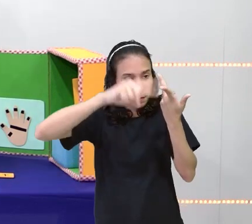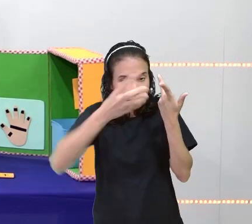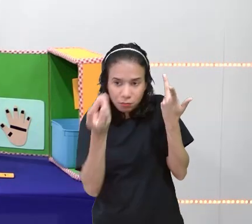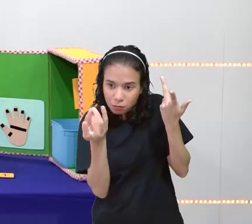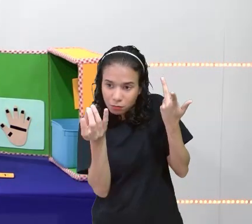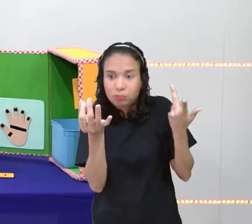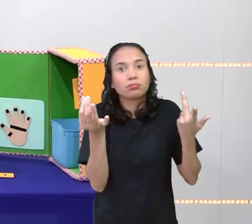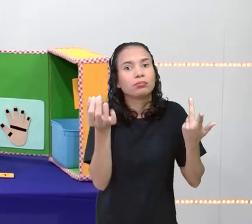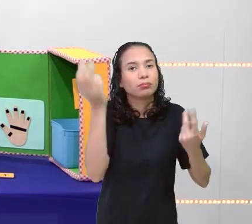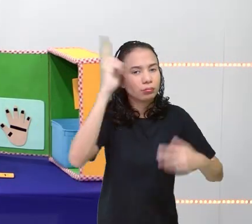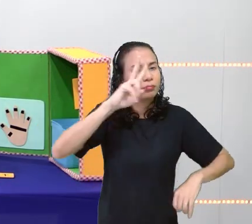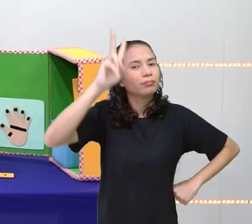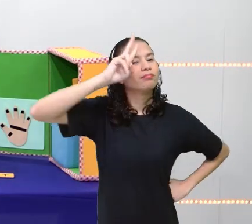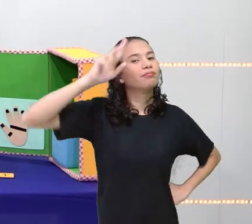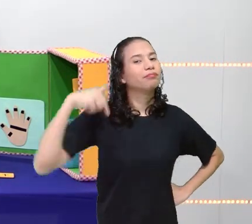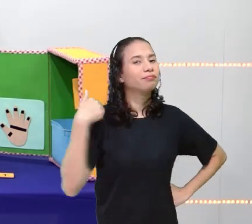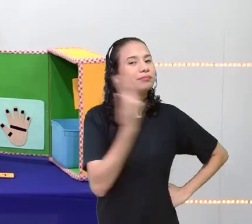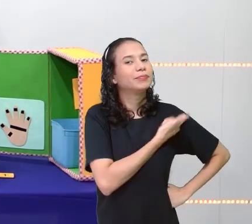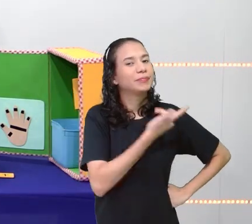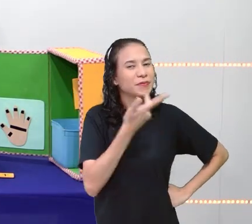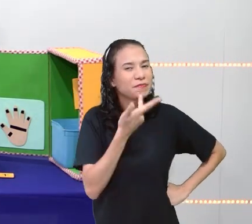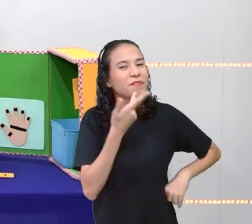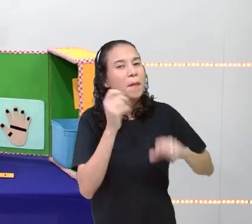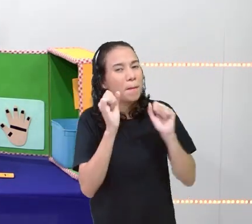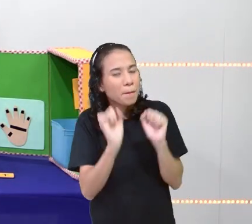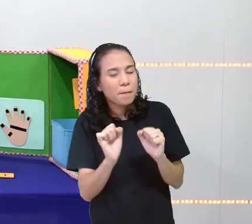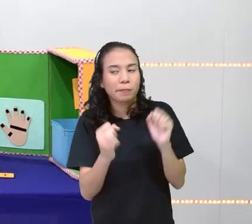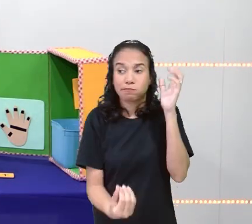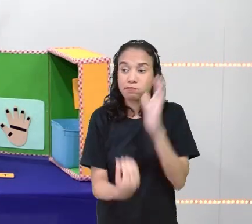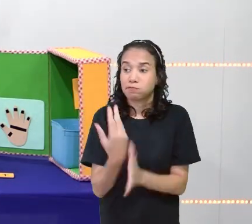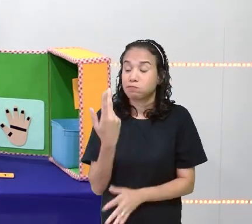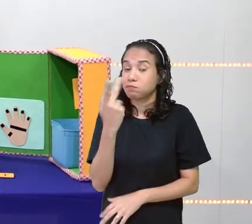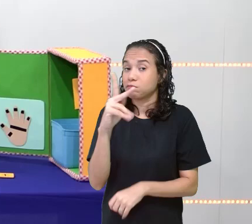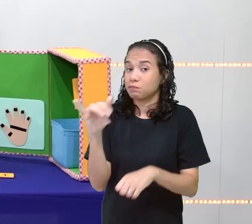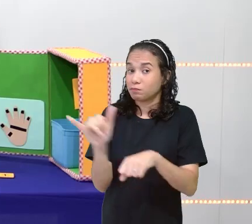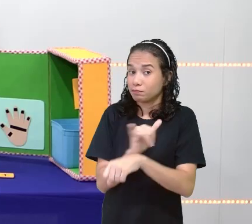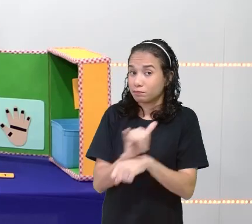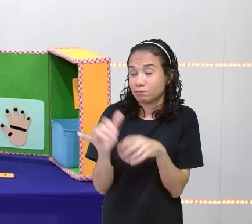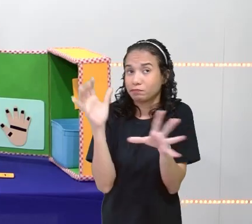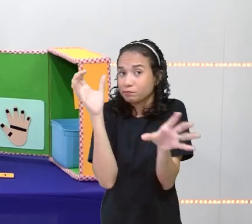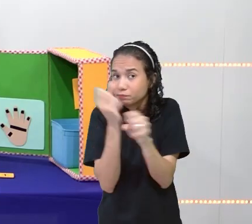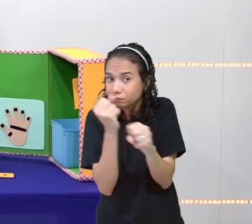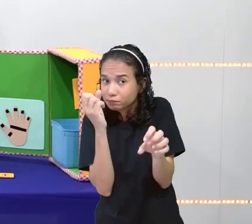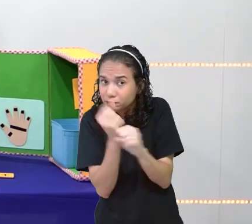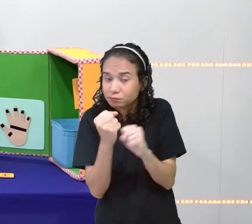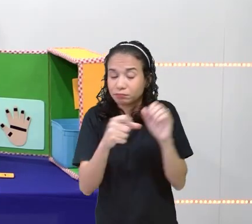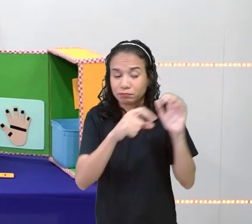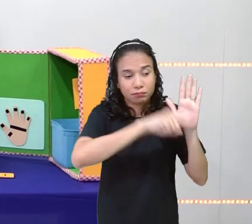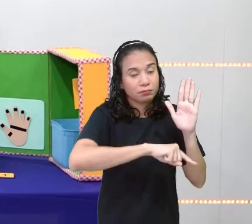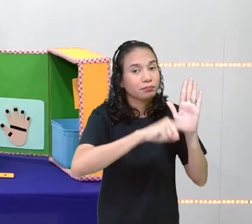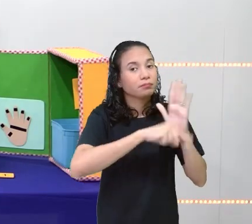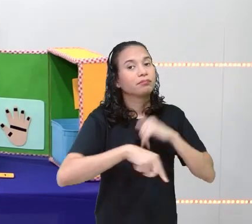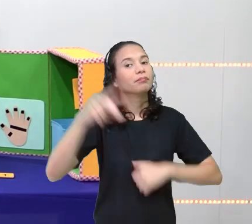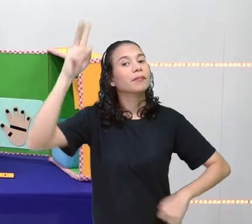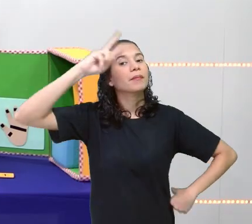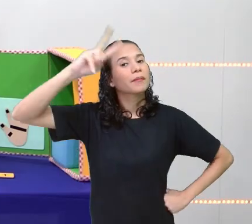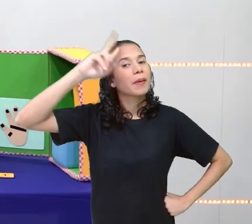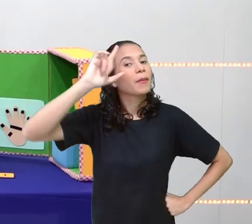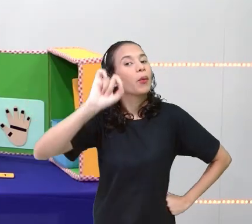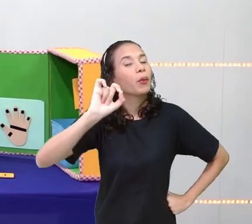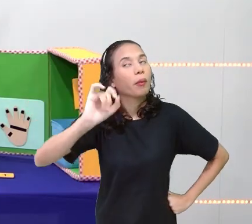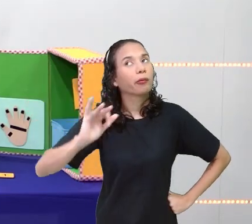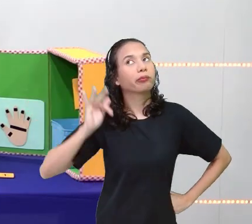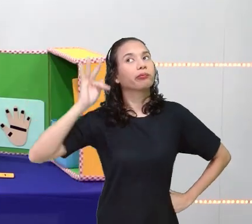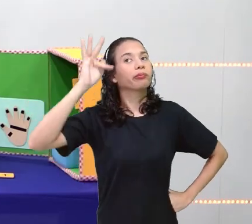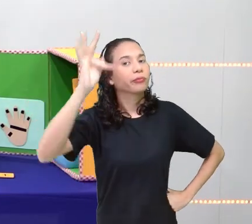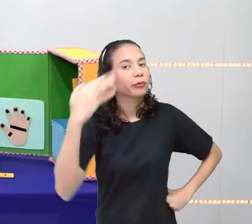Lembra que a gente sempre fala que você pode desenvolver a sua forma de somar, de subtrair. Lembrando que mais na